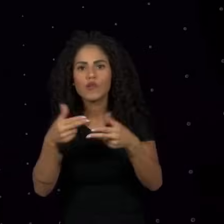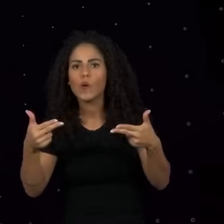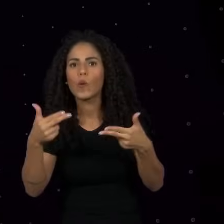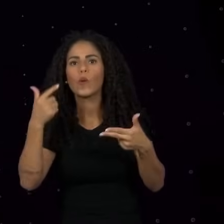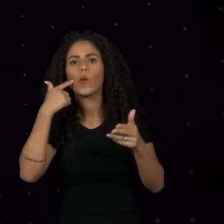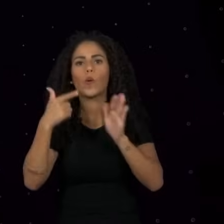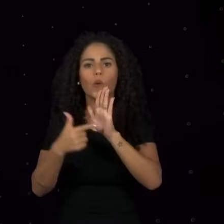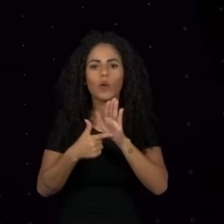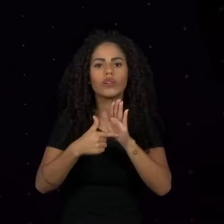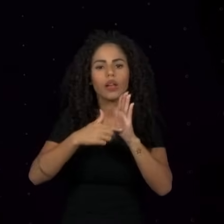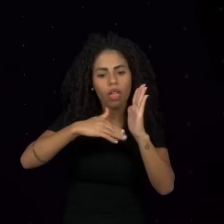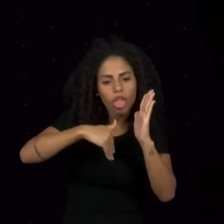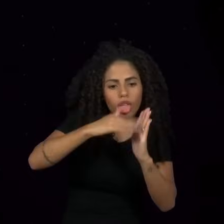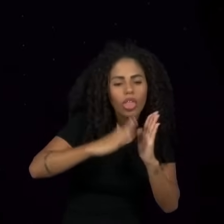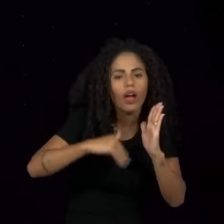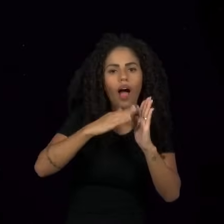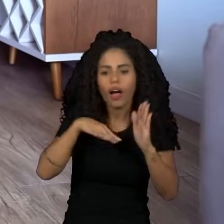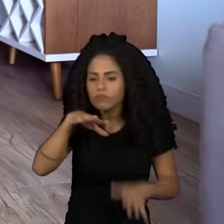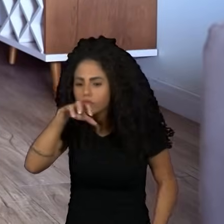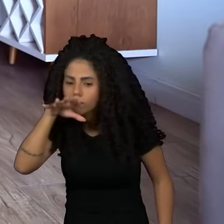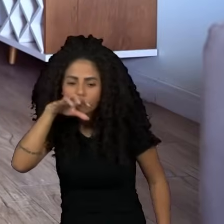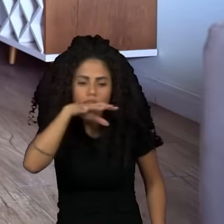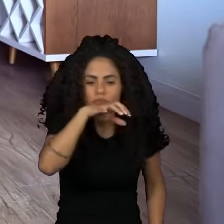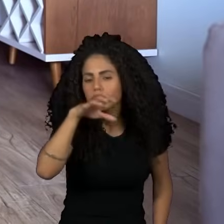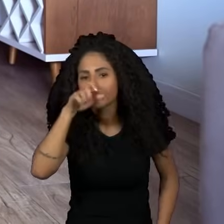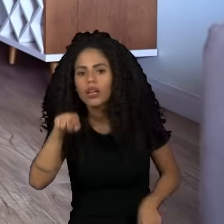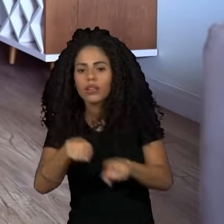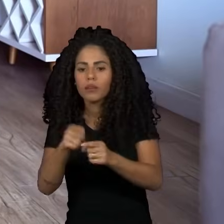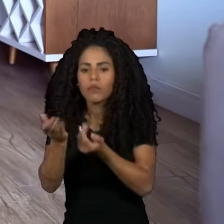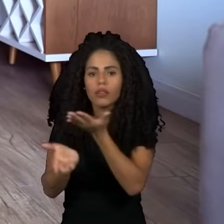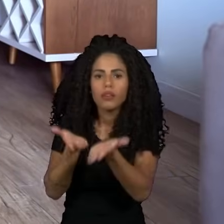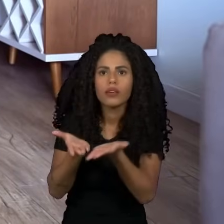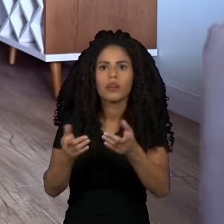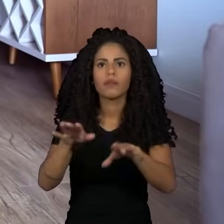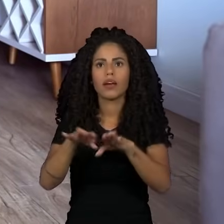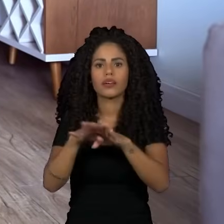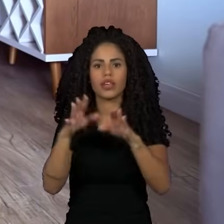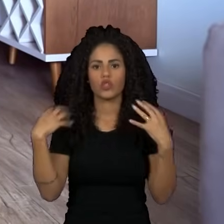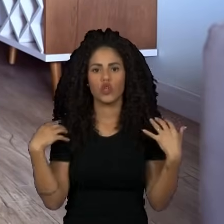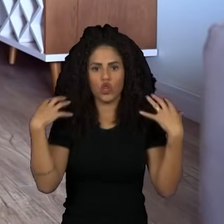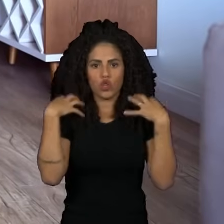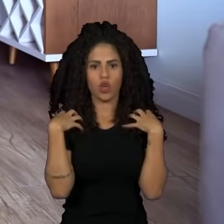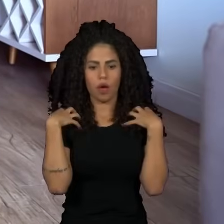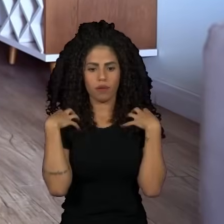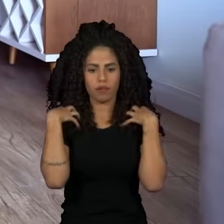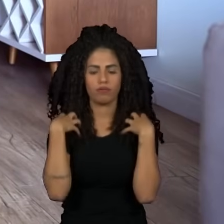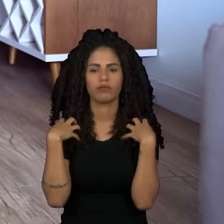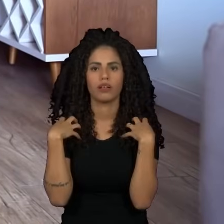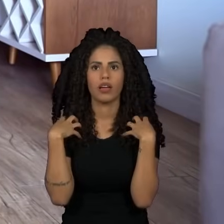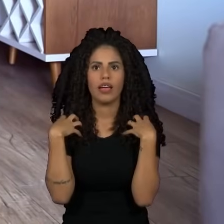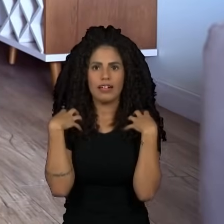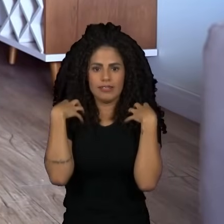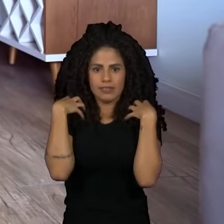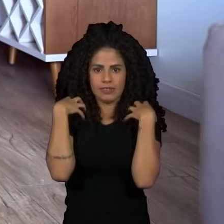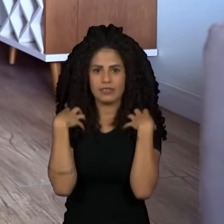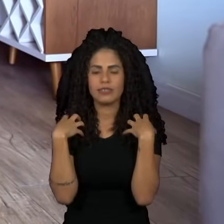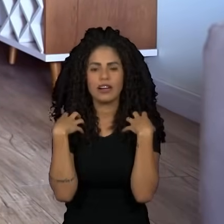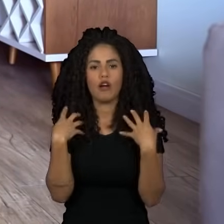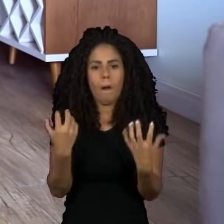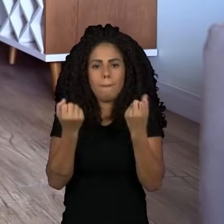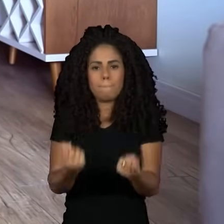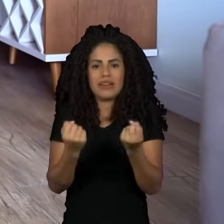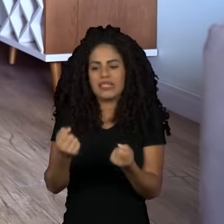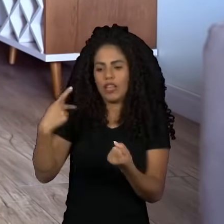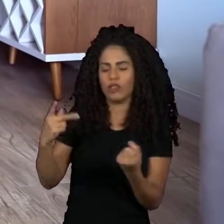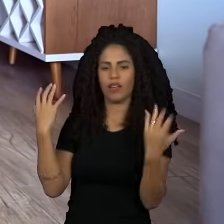com lambidas, com focinho, fazer terapia de pressão, que é quando o cachorro sobe aqui na gente e aí o peso dele, né,